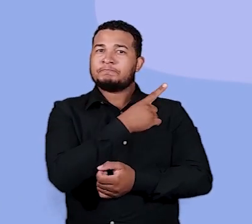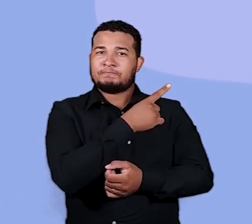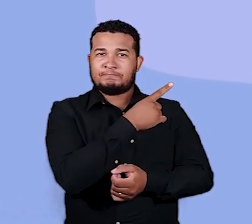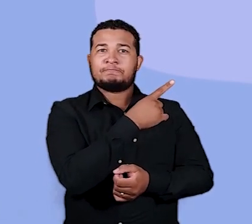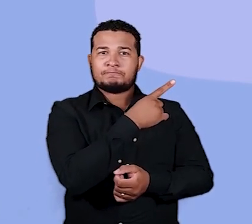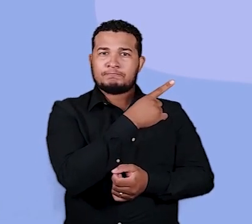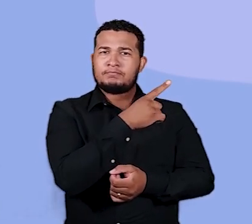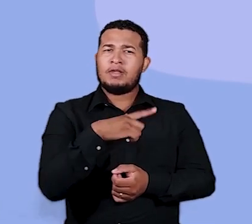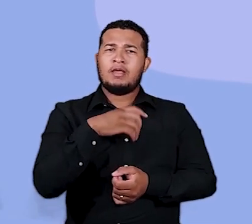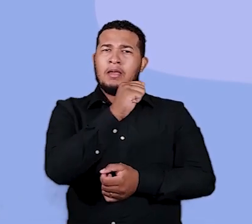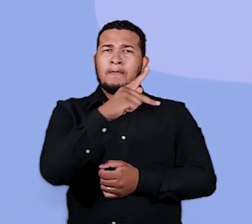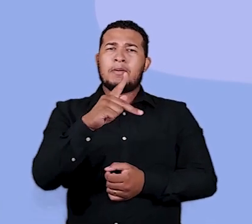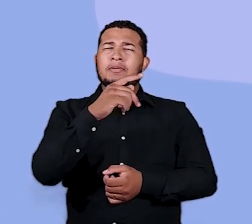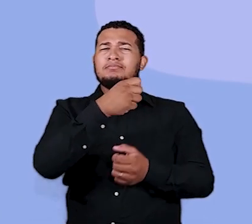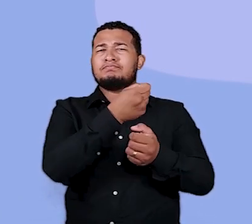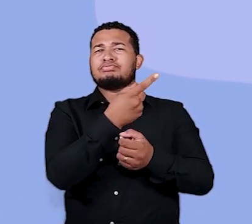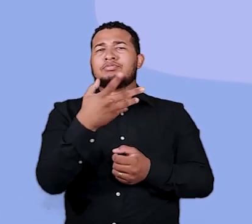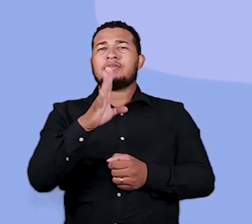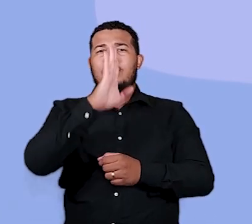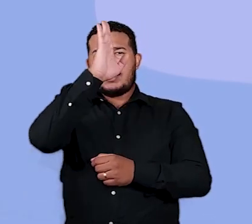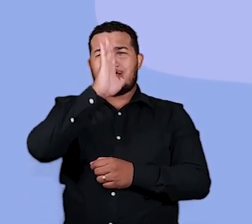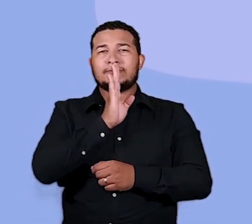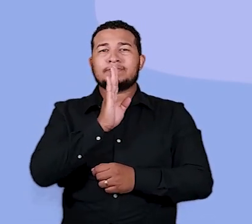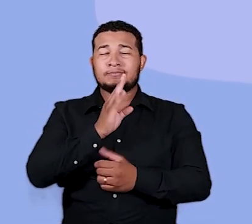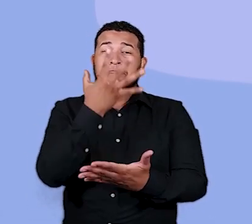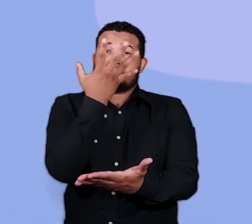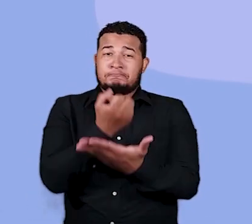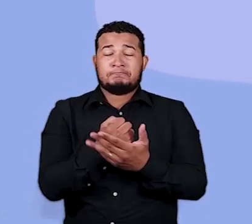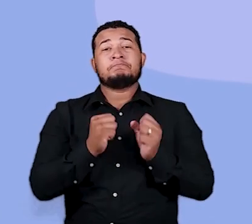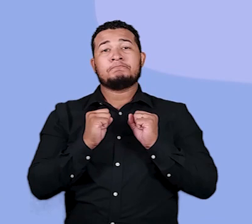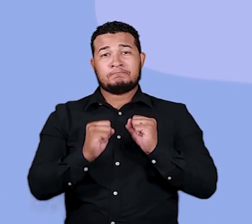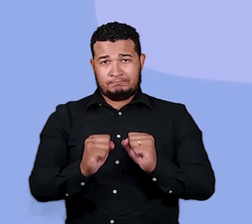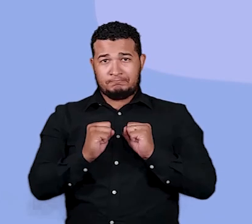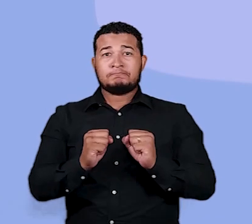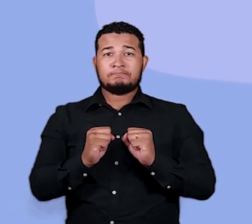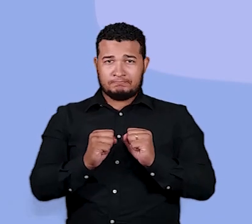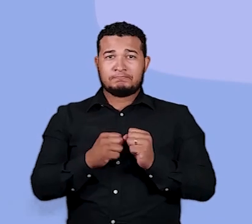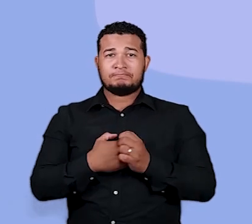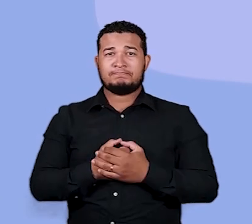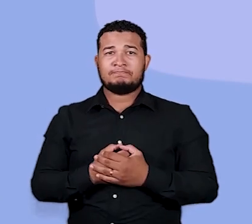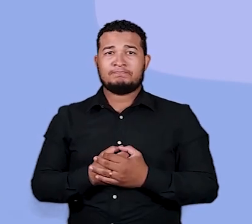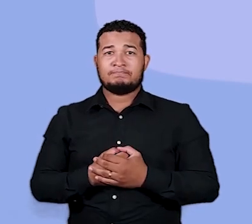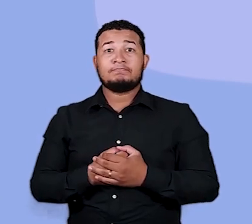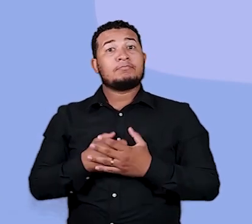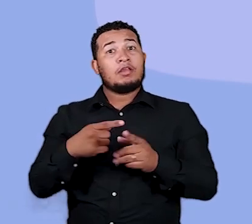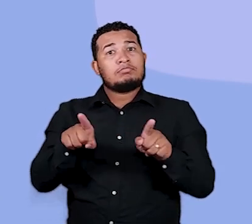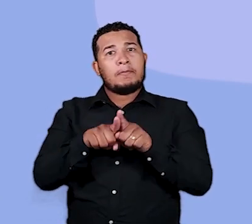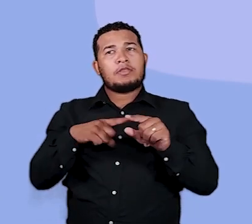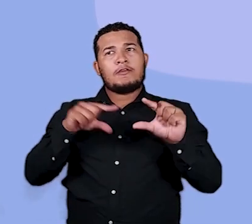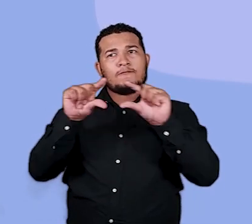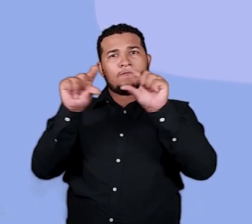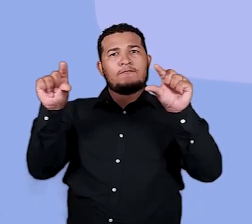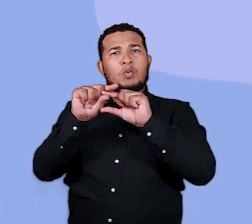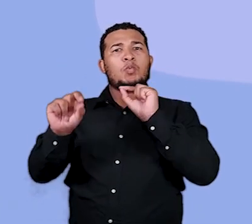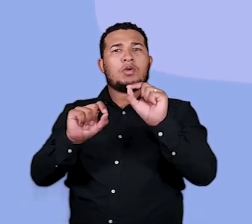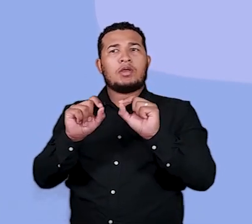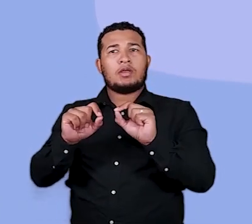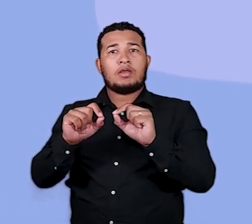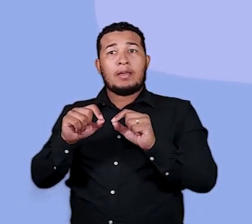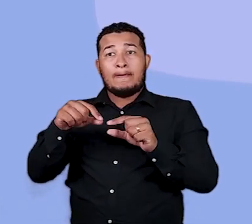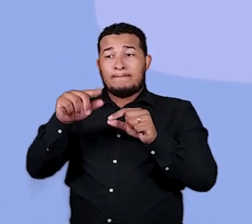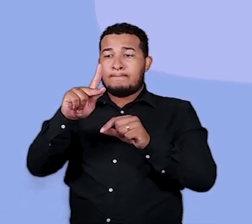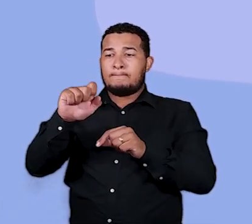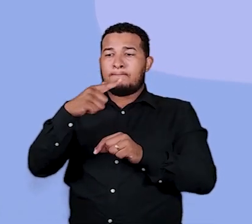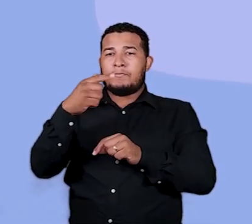uma sugestão para vocês aí, então vários aplicativos gratuitos na internet para que você possa estar vivenciando o xadrez. E eu botei uma frase